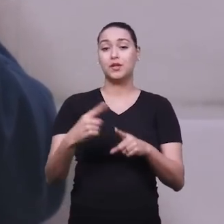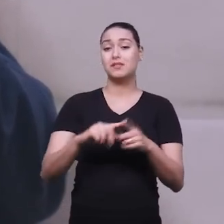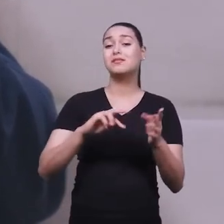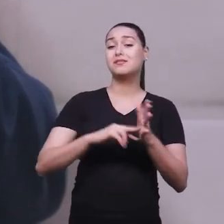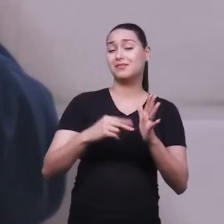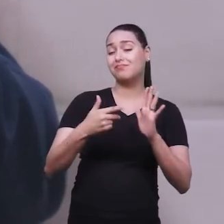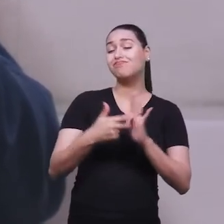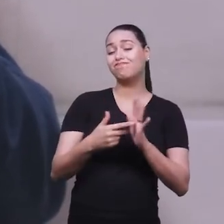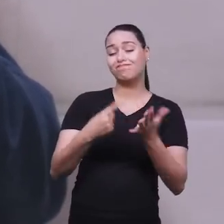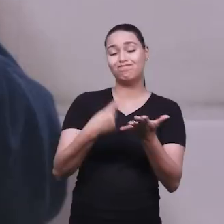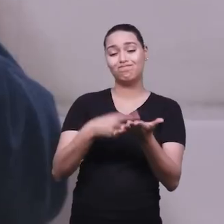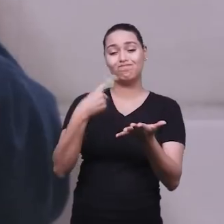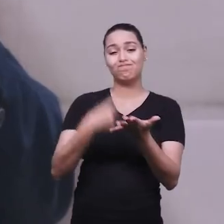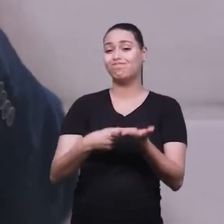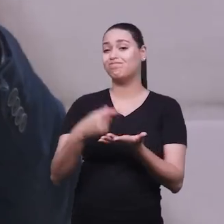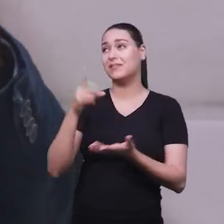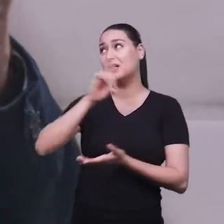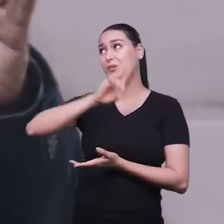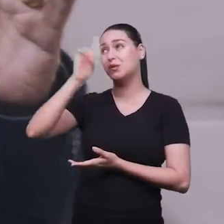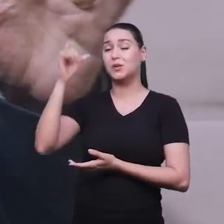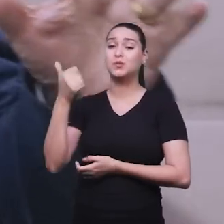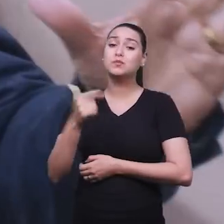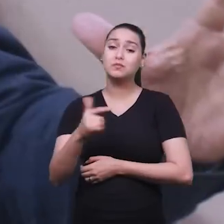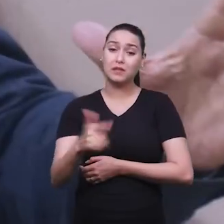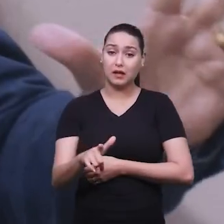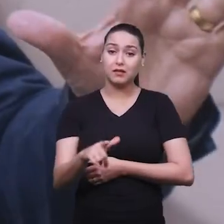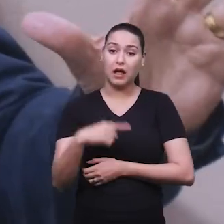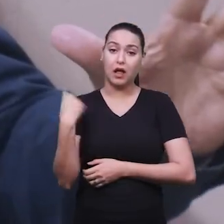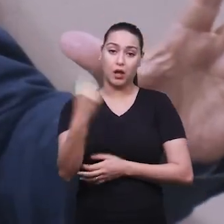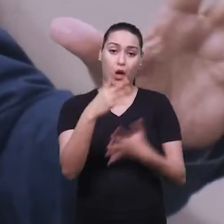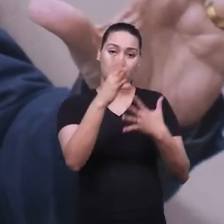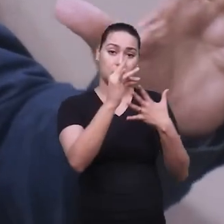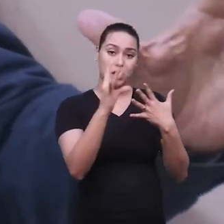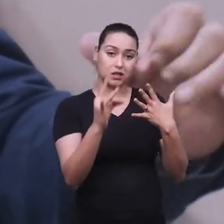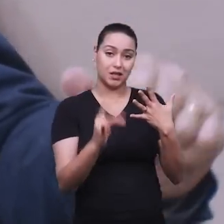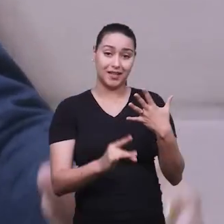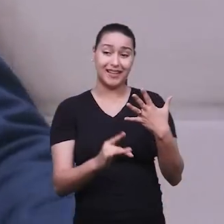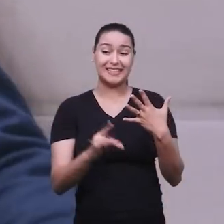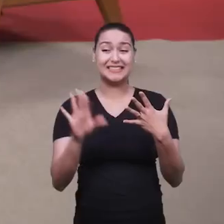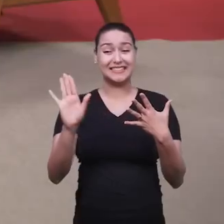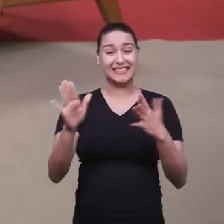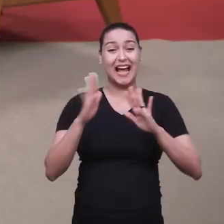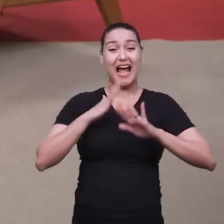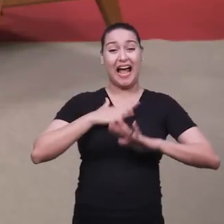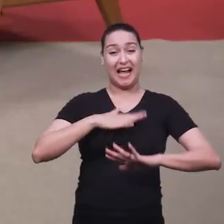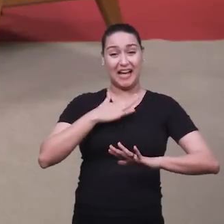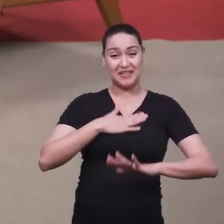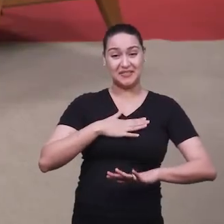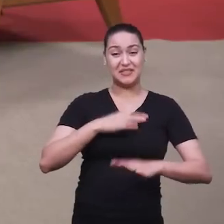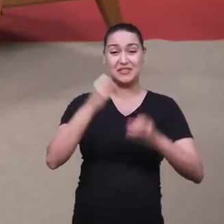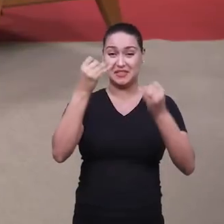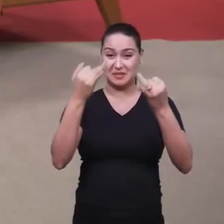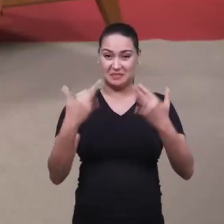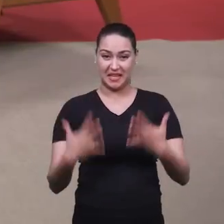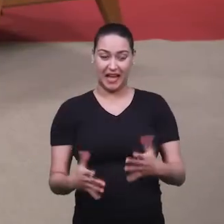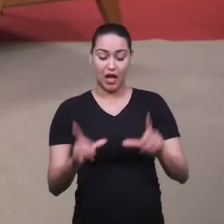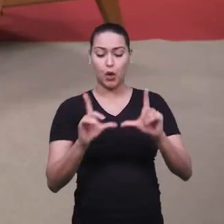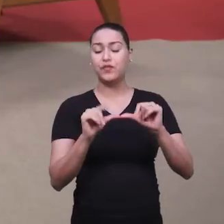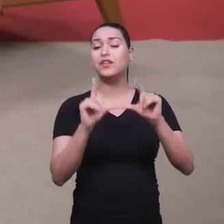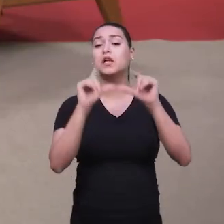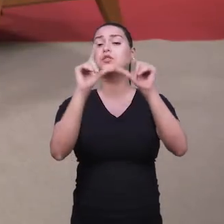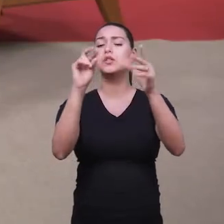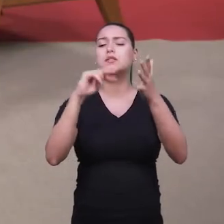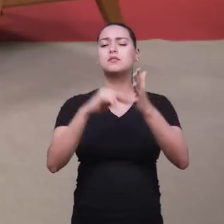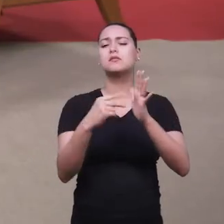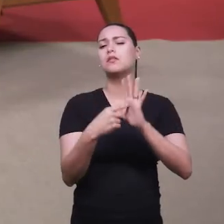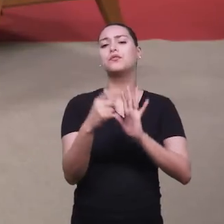caráter profético e nós podemos detalhar esse caráter profético. Vamos por parte? Vamos começar com o